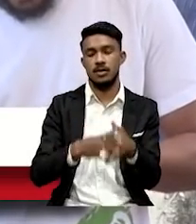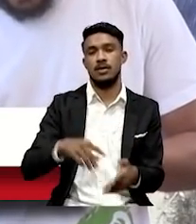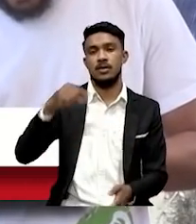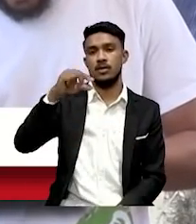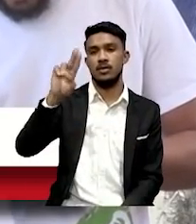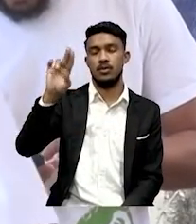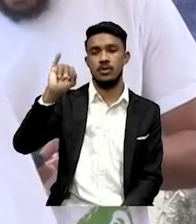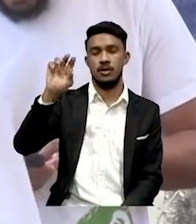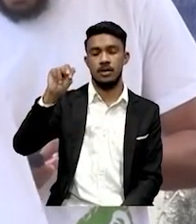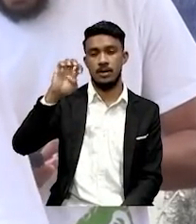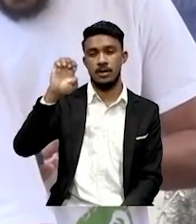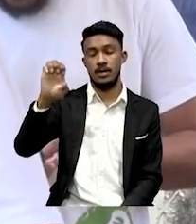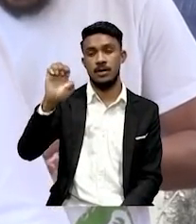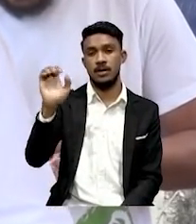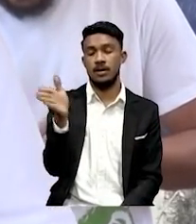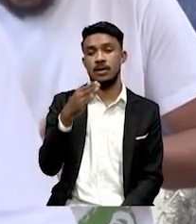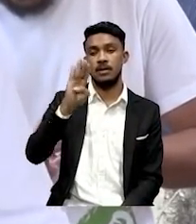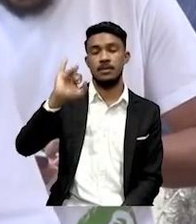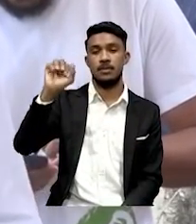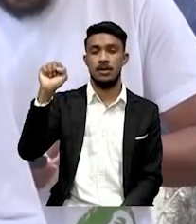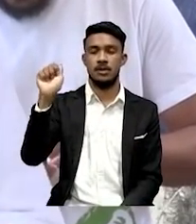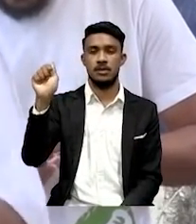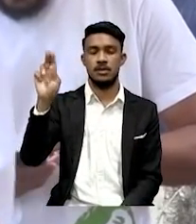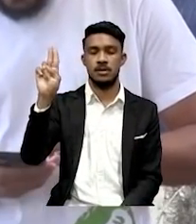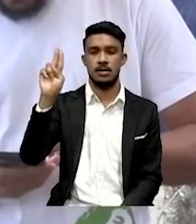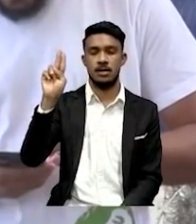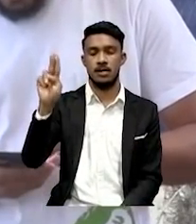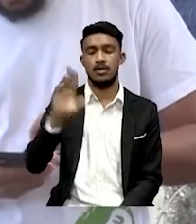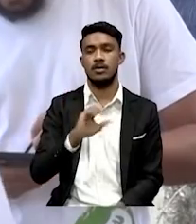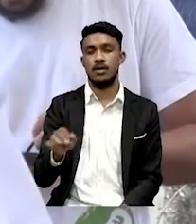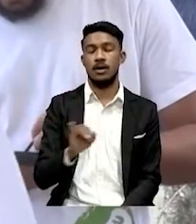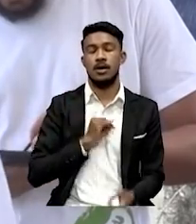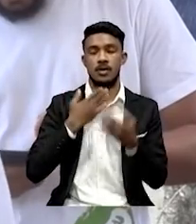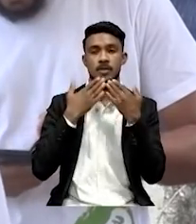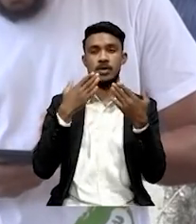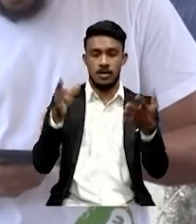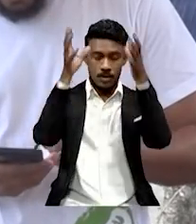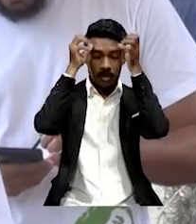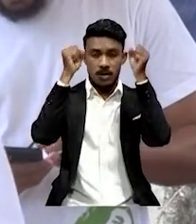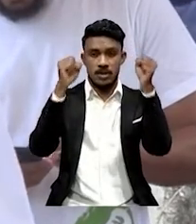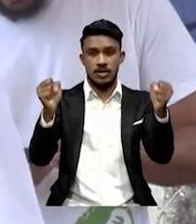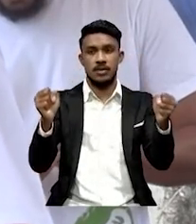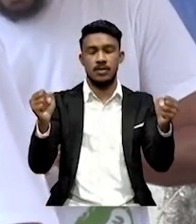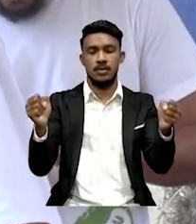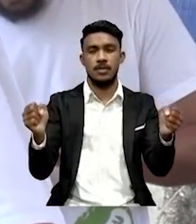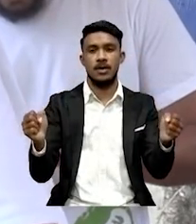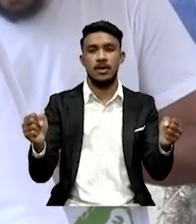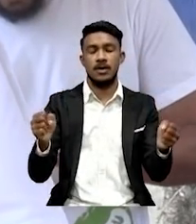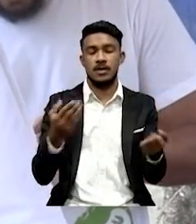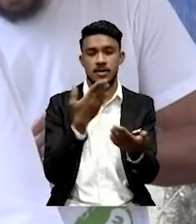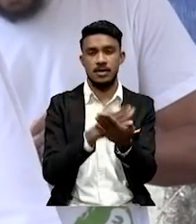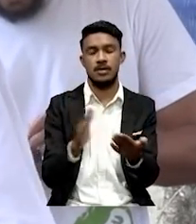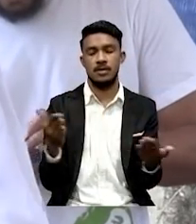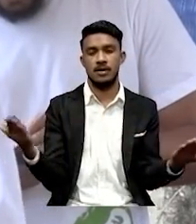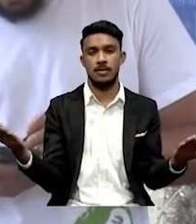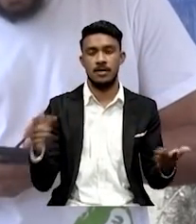a tênia, olha um carona aí também. Eu agradeço, mas o presidente Susilio Bambam Guilhono, deve,